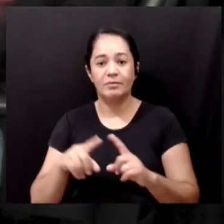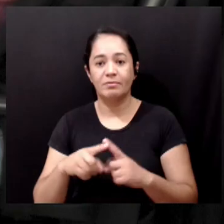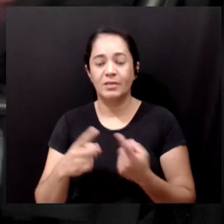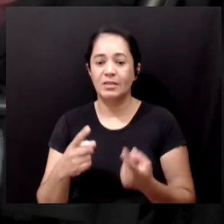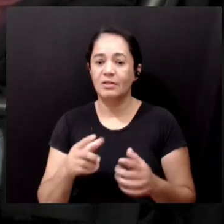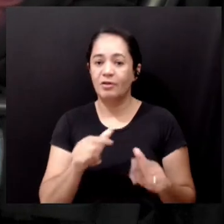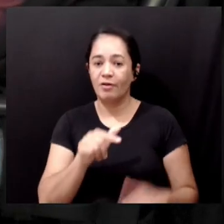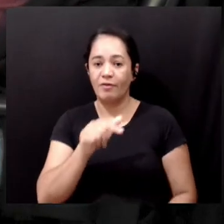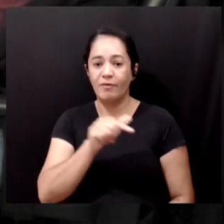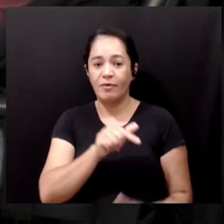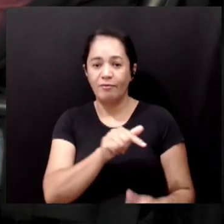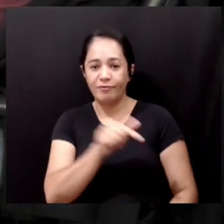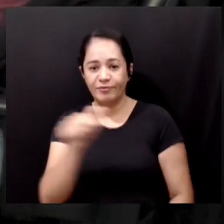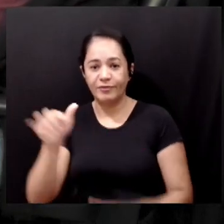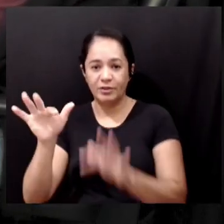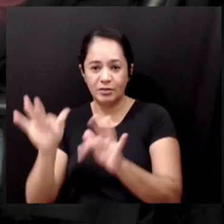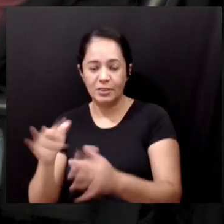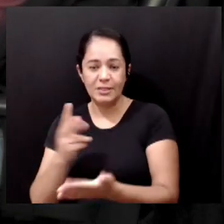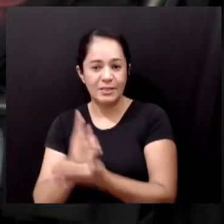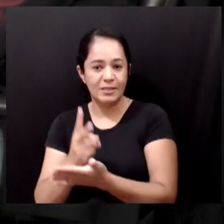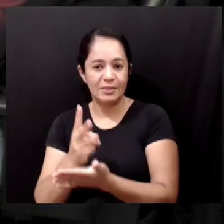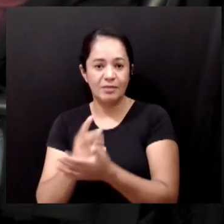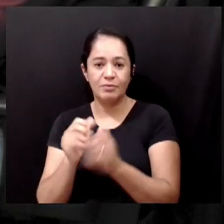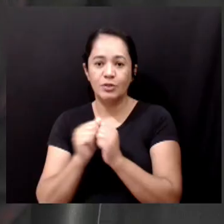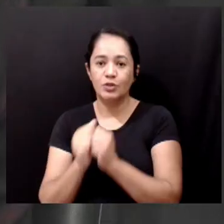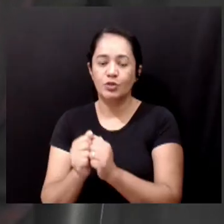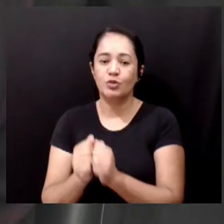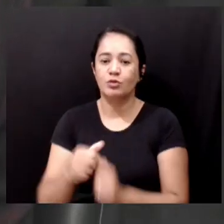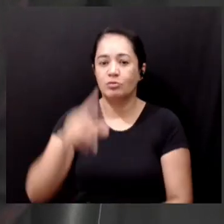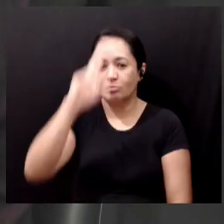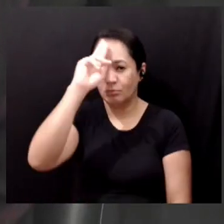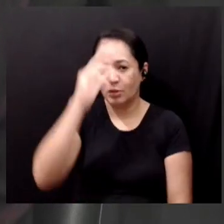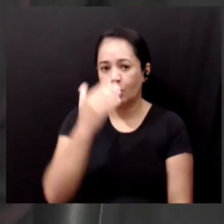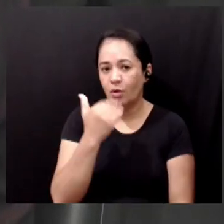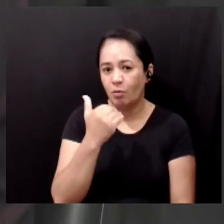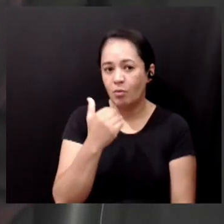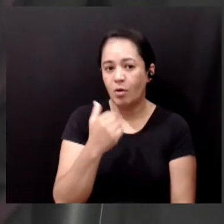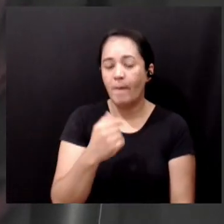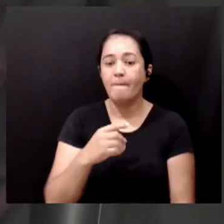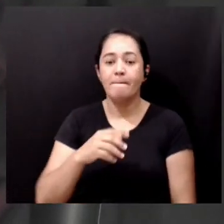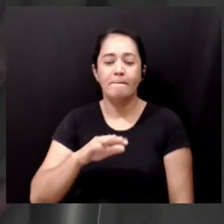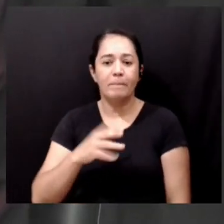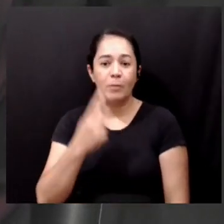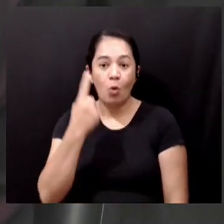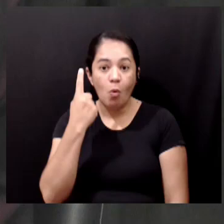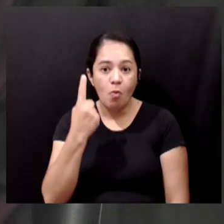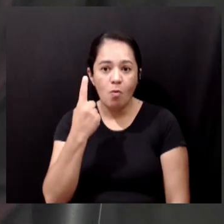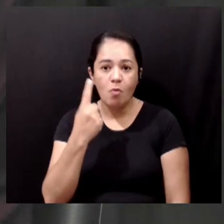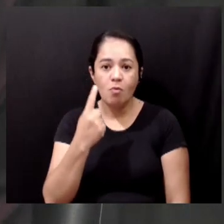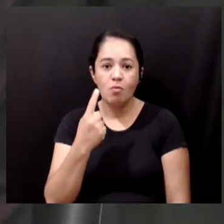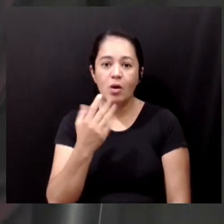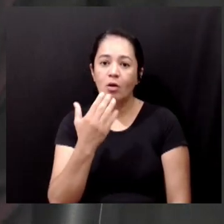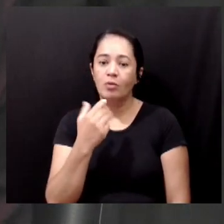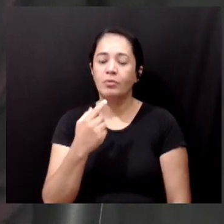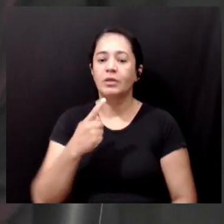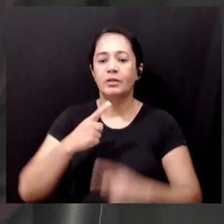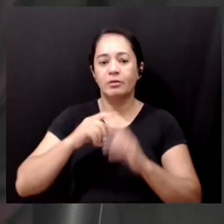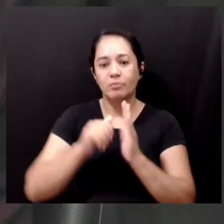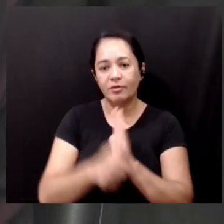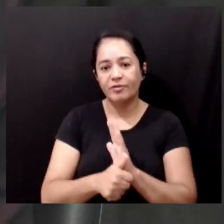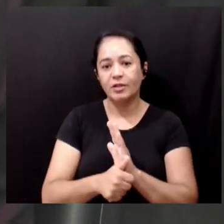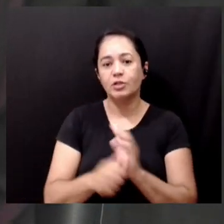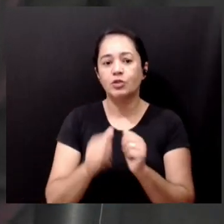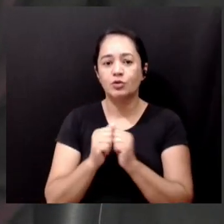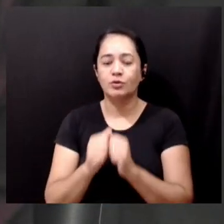Então, no almoço, uma refeição nós sempre estamos juntos. Durante a semana é mais complicado pela minha